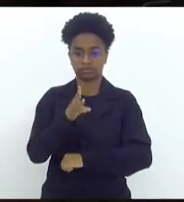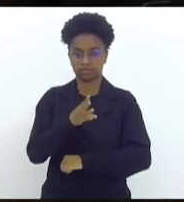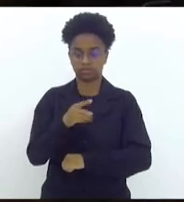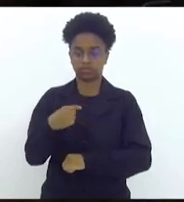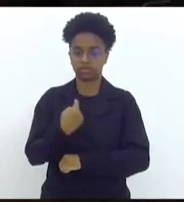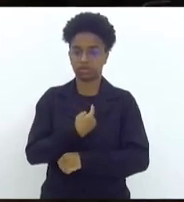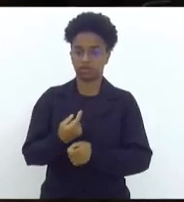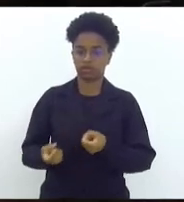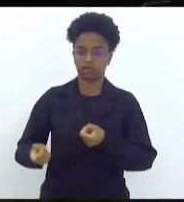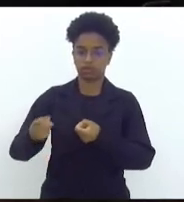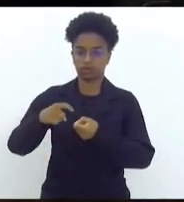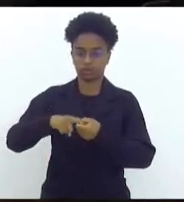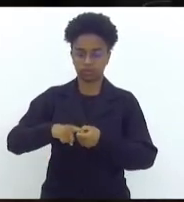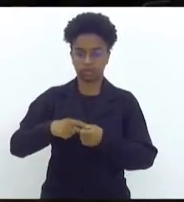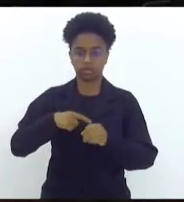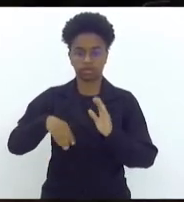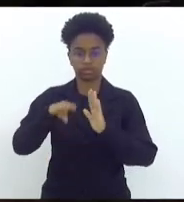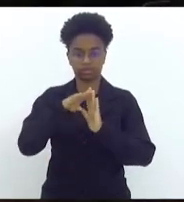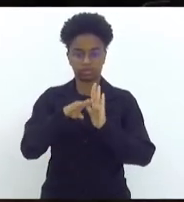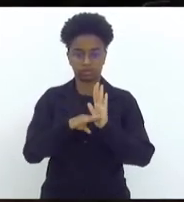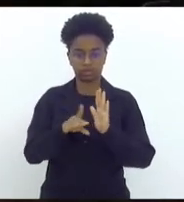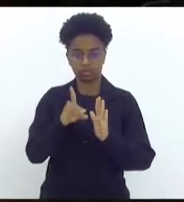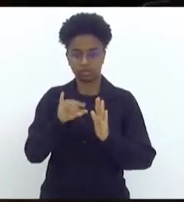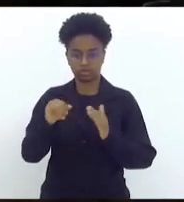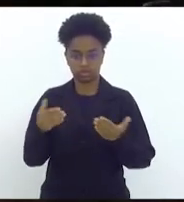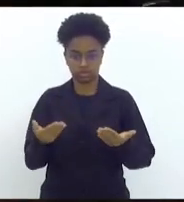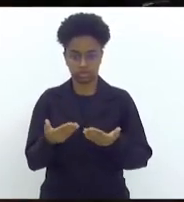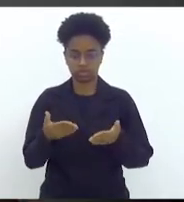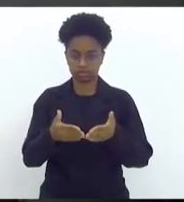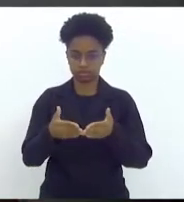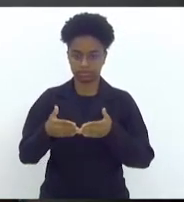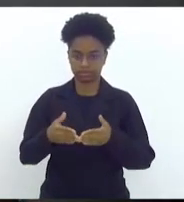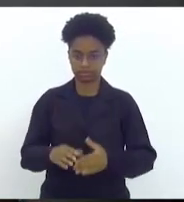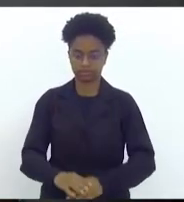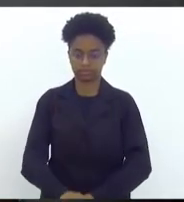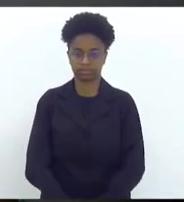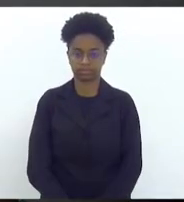quando retornaremos com a ordem do dia está suspensa a sessão